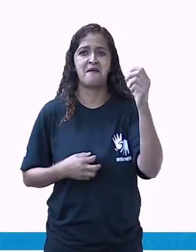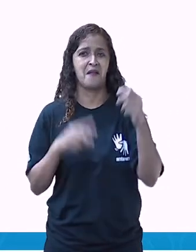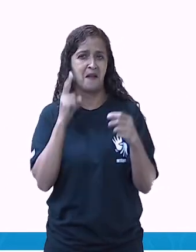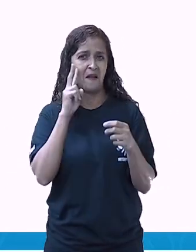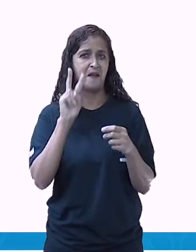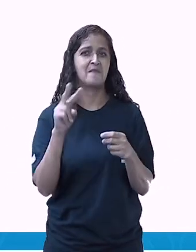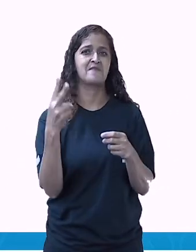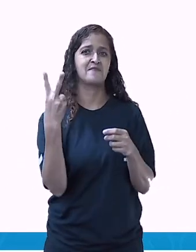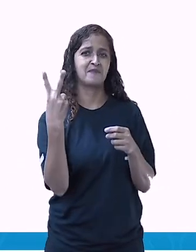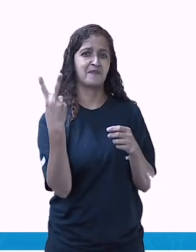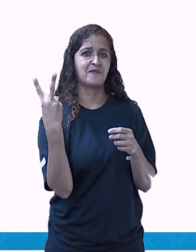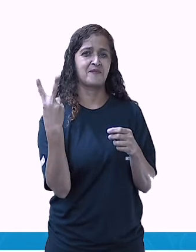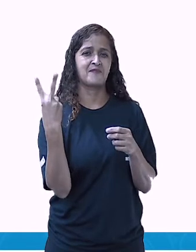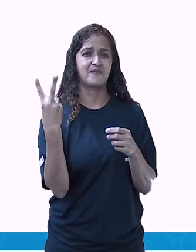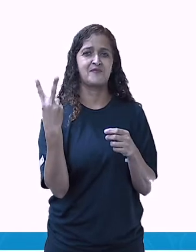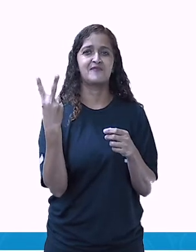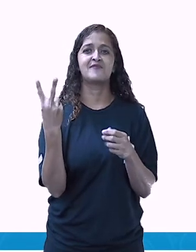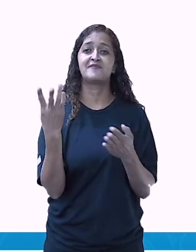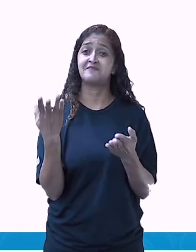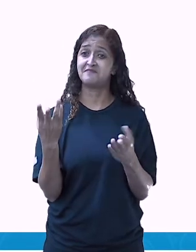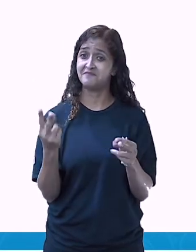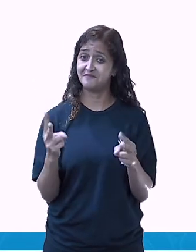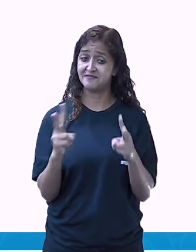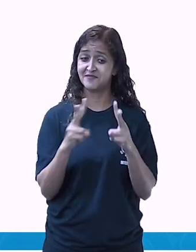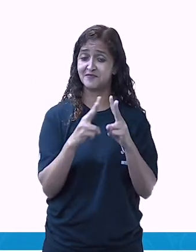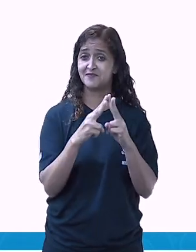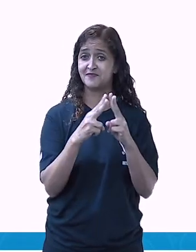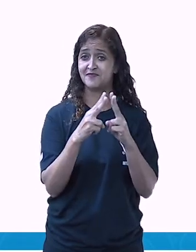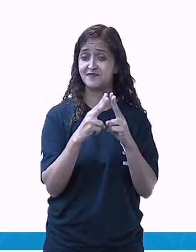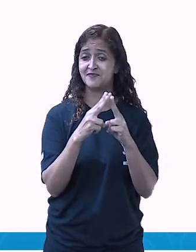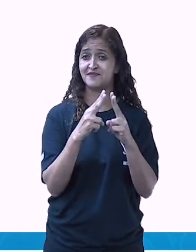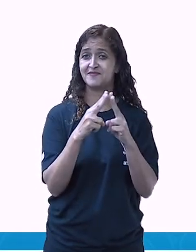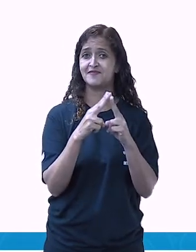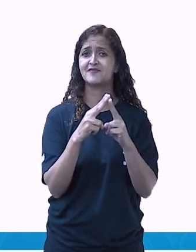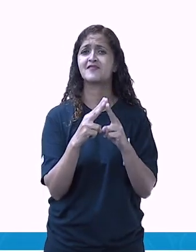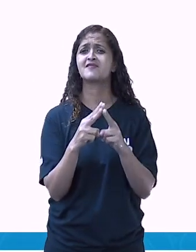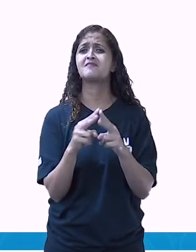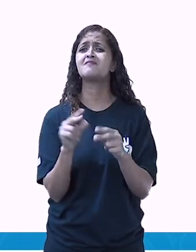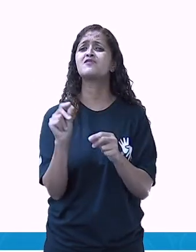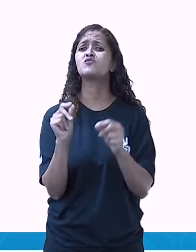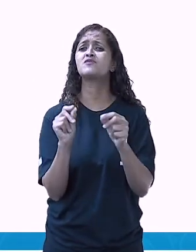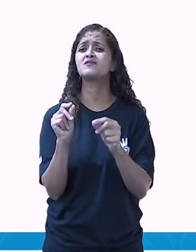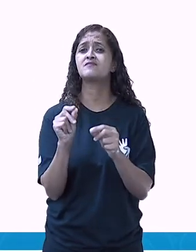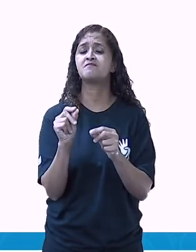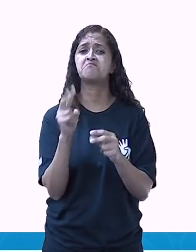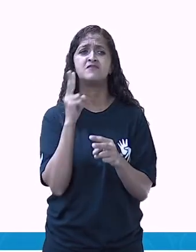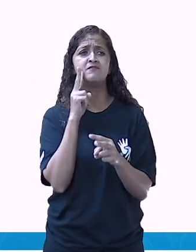é? Parzinho? Pois é. E o que mais lembra de par?